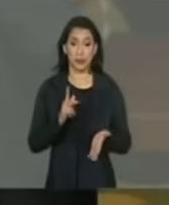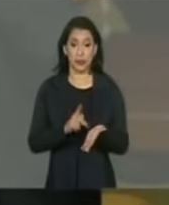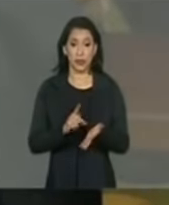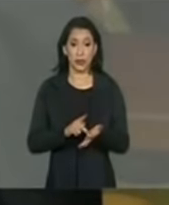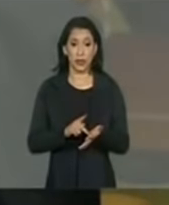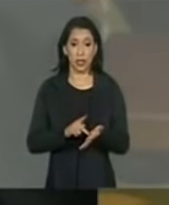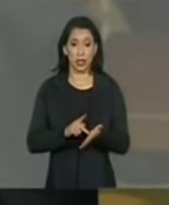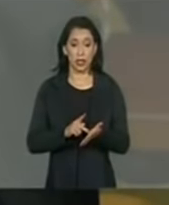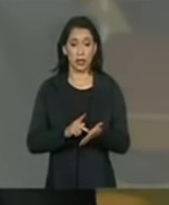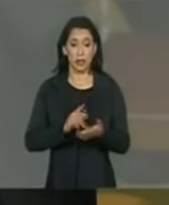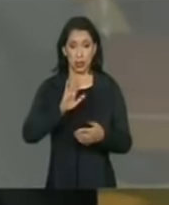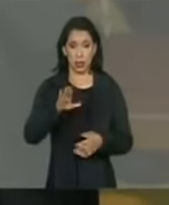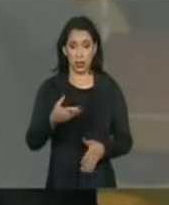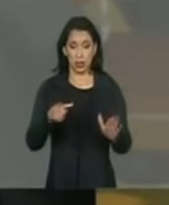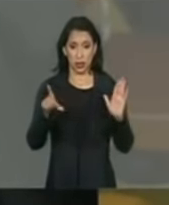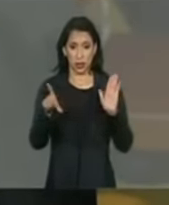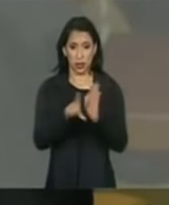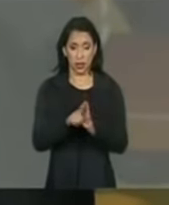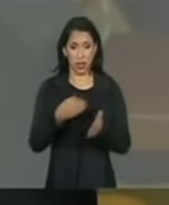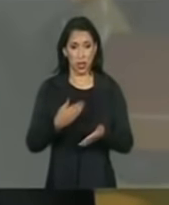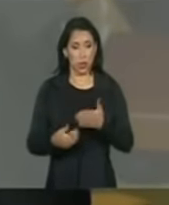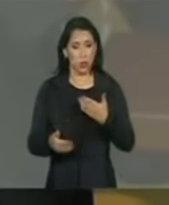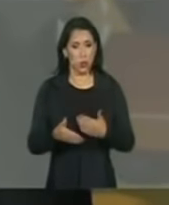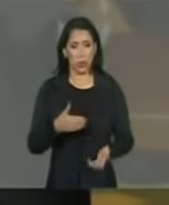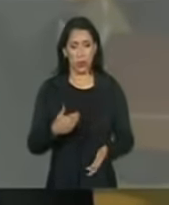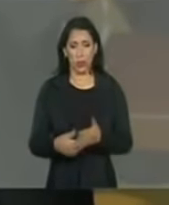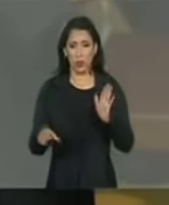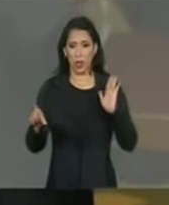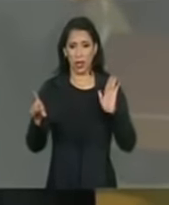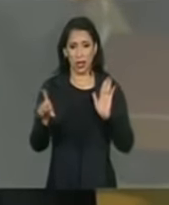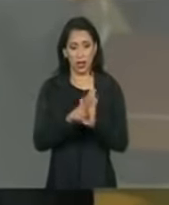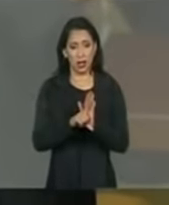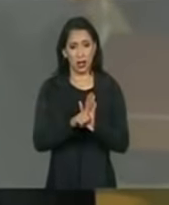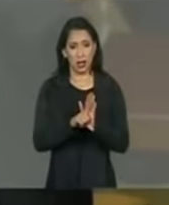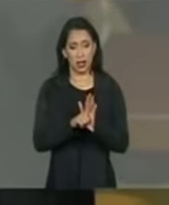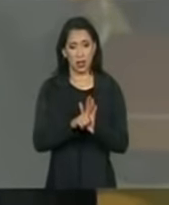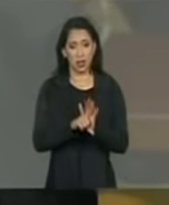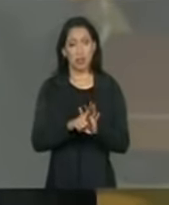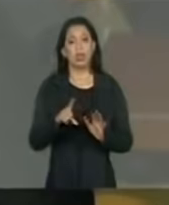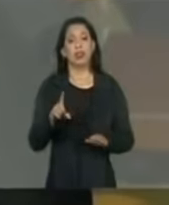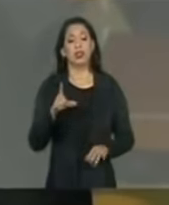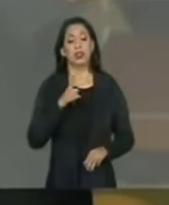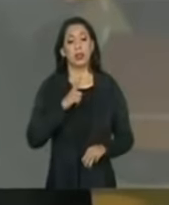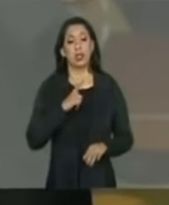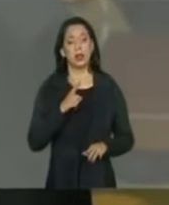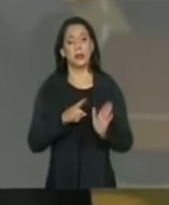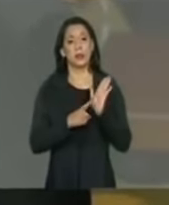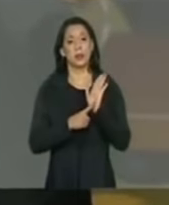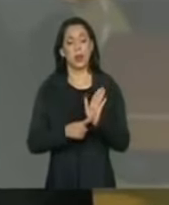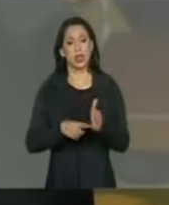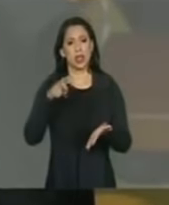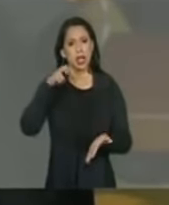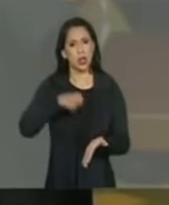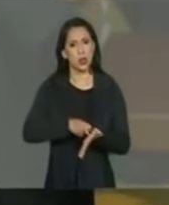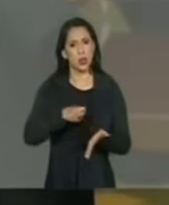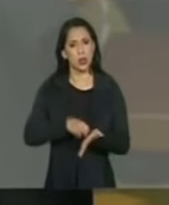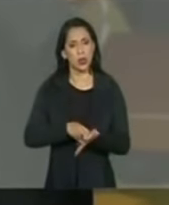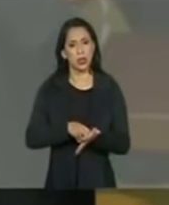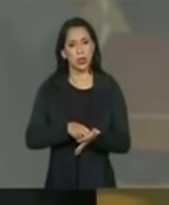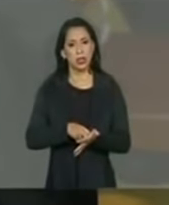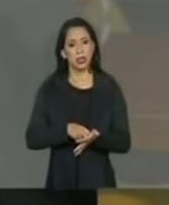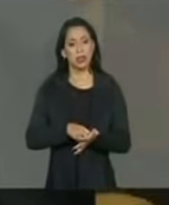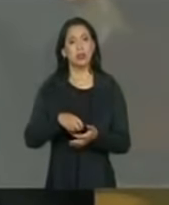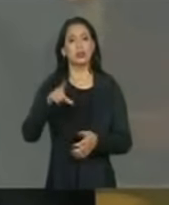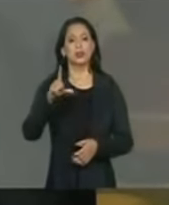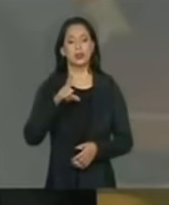quando a lei qualquer que seja essa lei quando a lei se refere à condenação há que